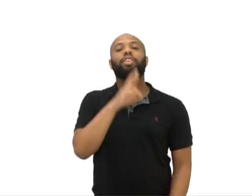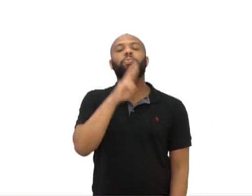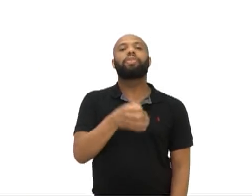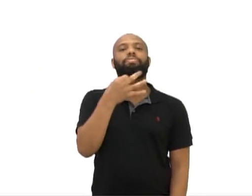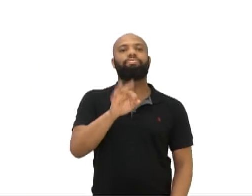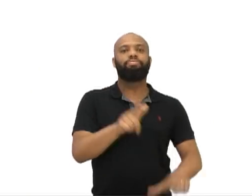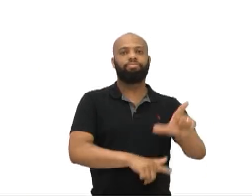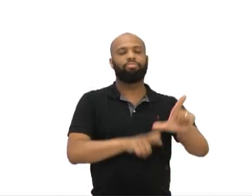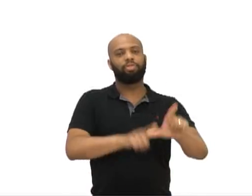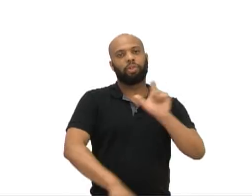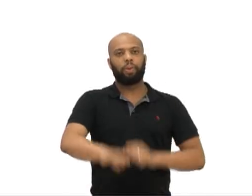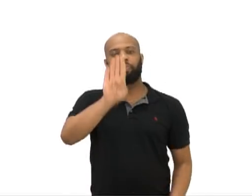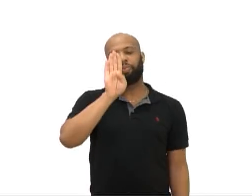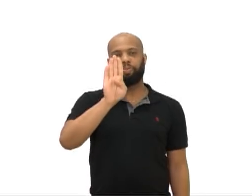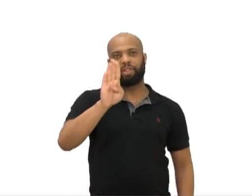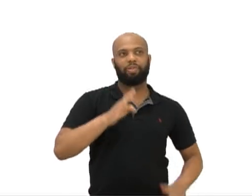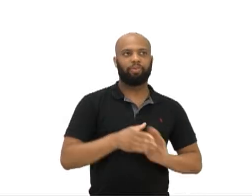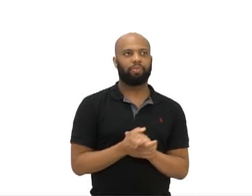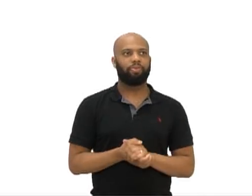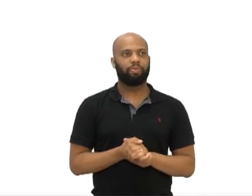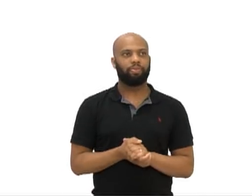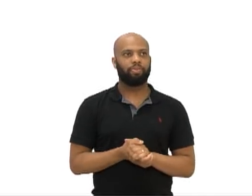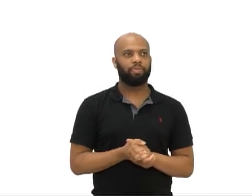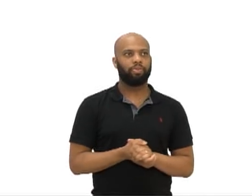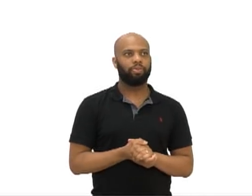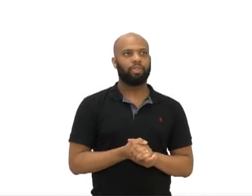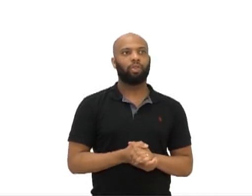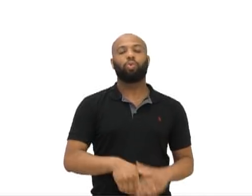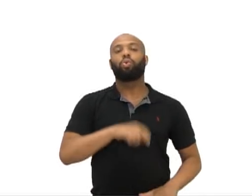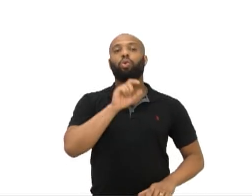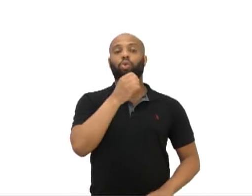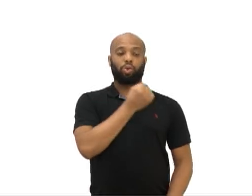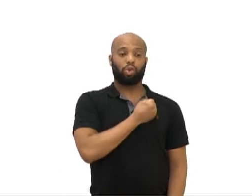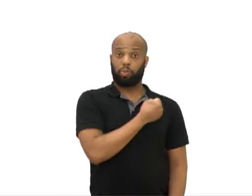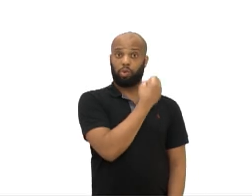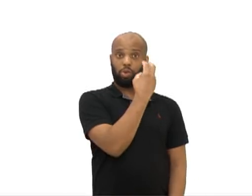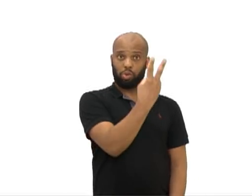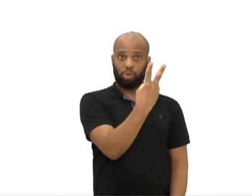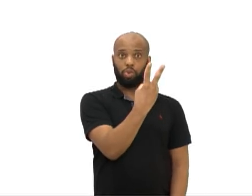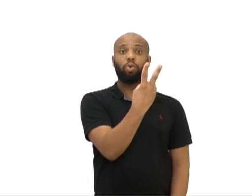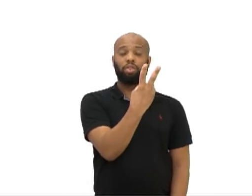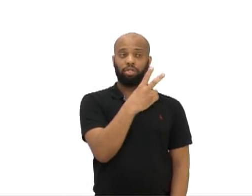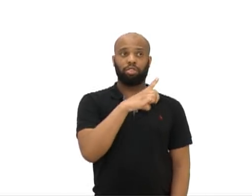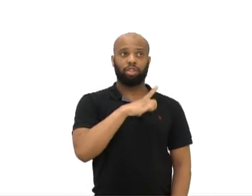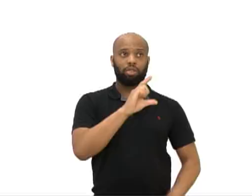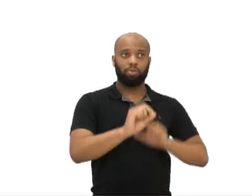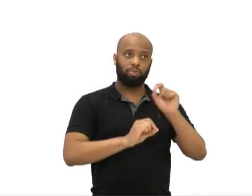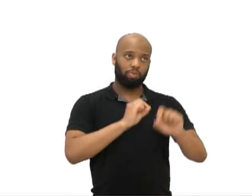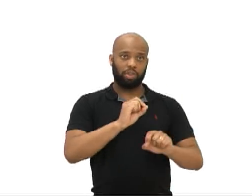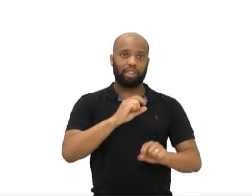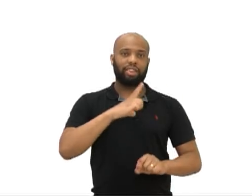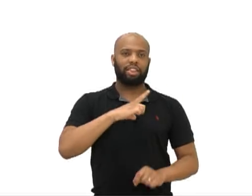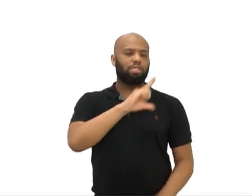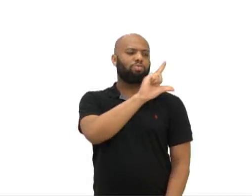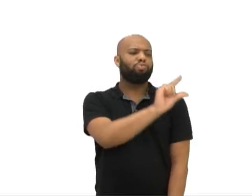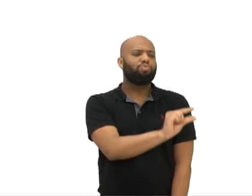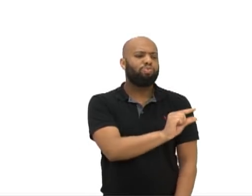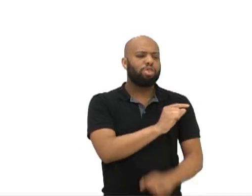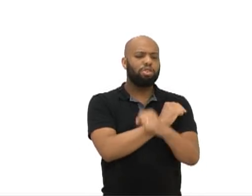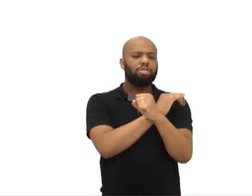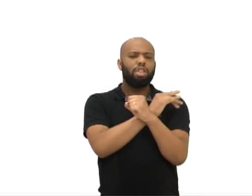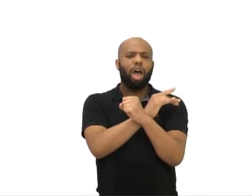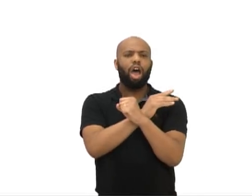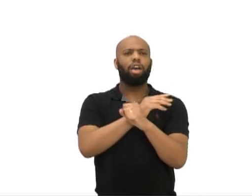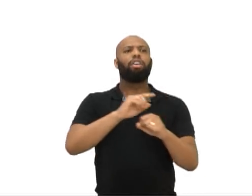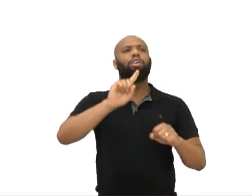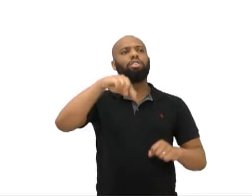resposta correta no exercício é a letra B. O composto 2, que é um ácido carboxílico, possui o menor caráter ácido,